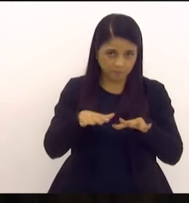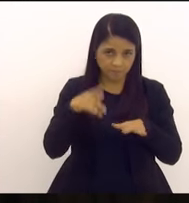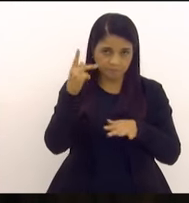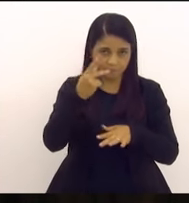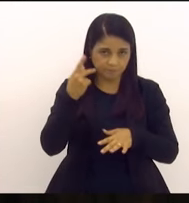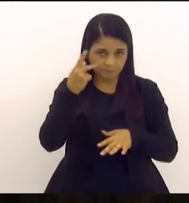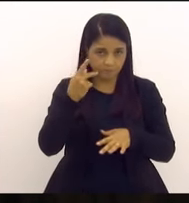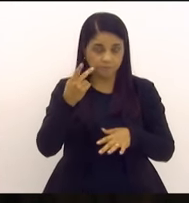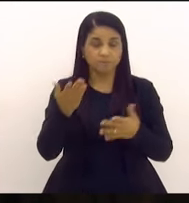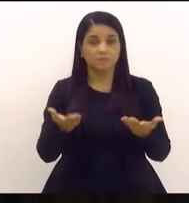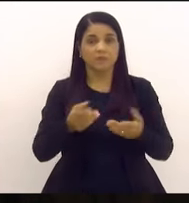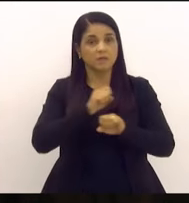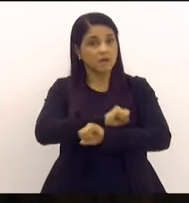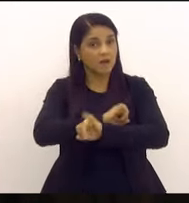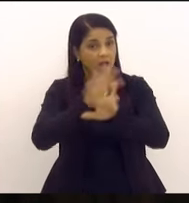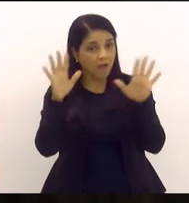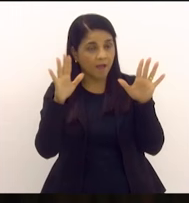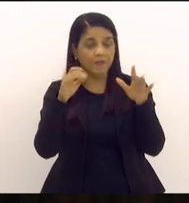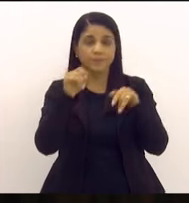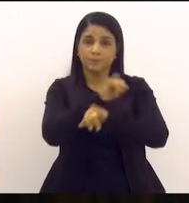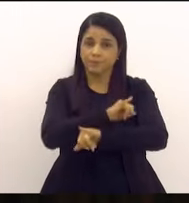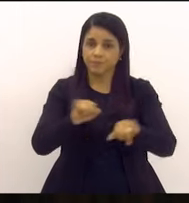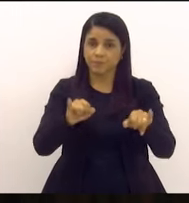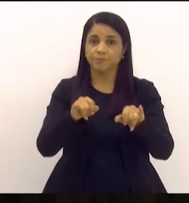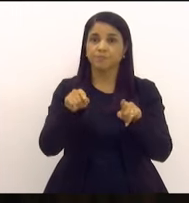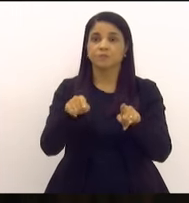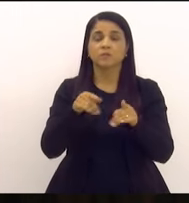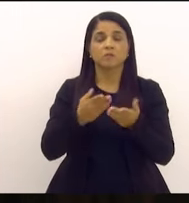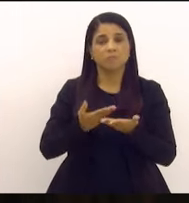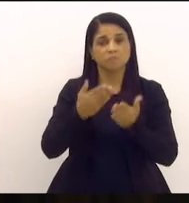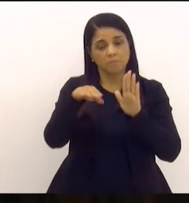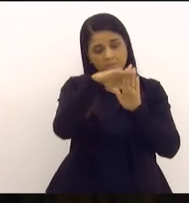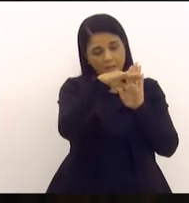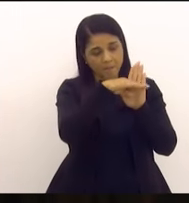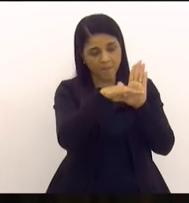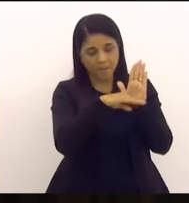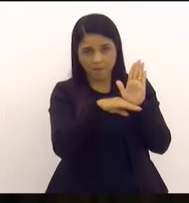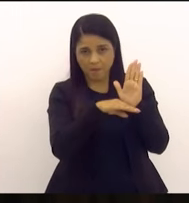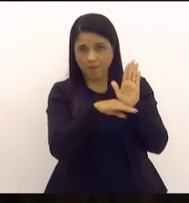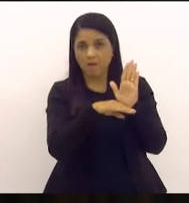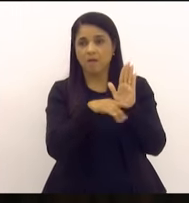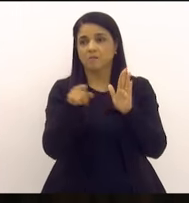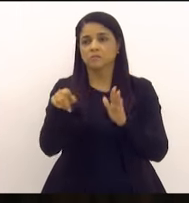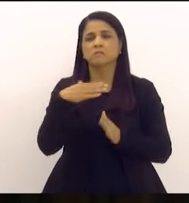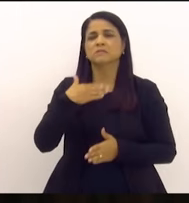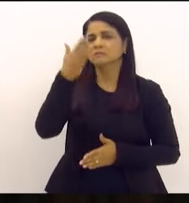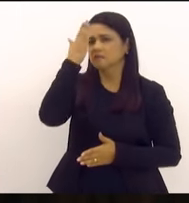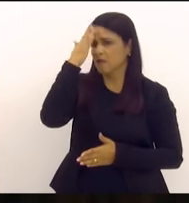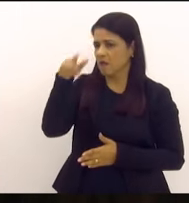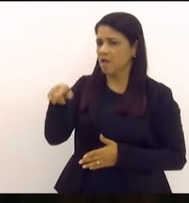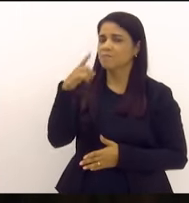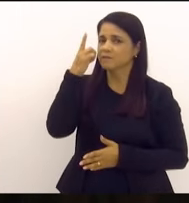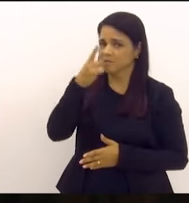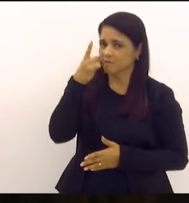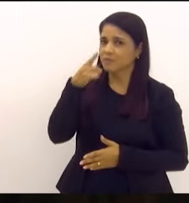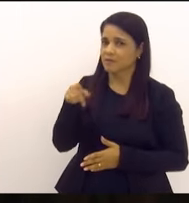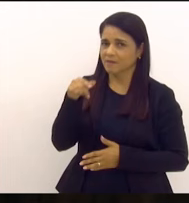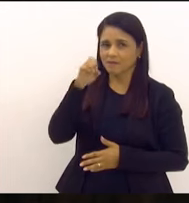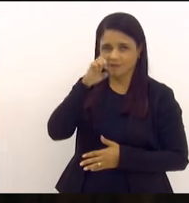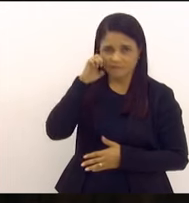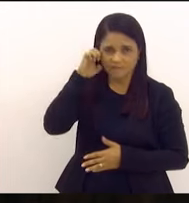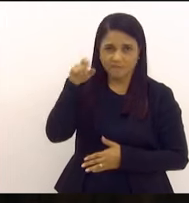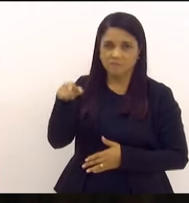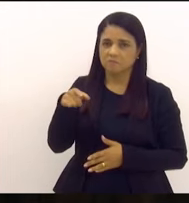deixar claro aqui que a gente tem tentado conduzir, inclusive, a pauta da casa, e a Vossa Excelência sabe melhor que ninguém, eu aqui não faço